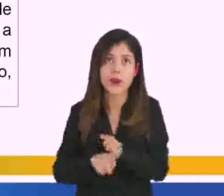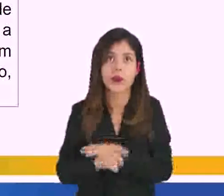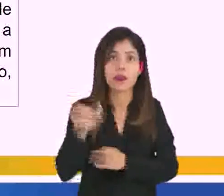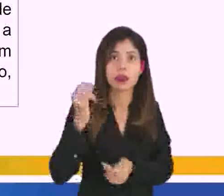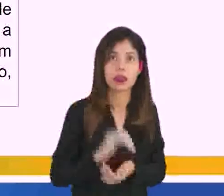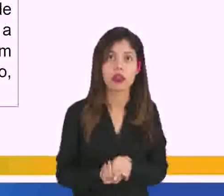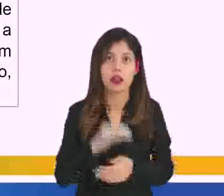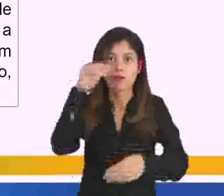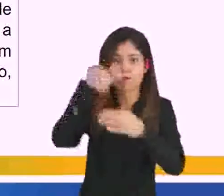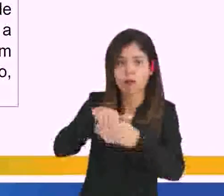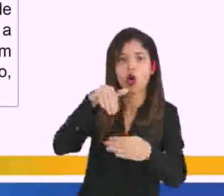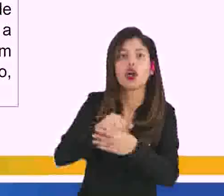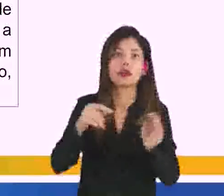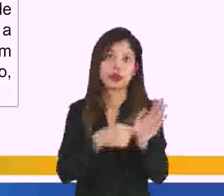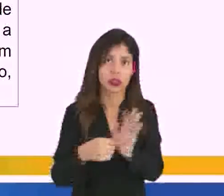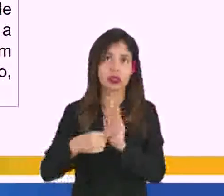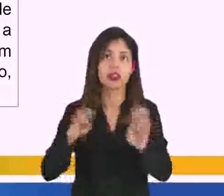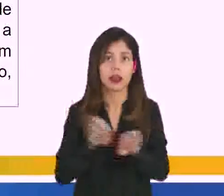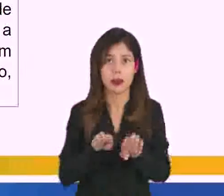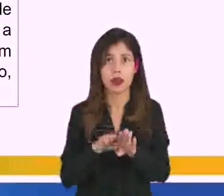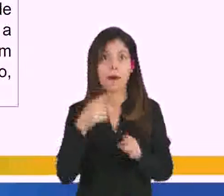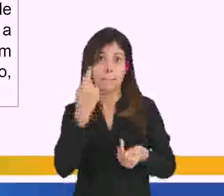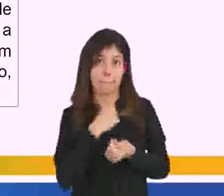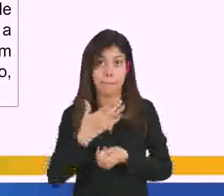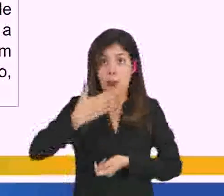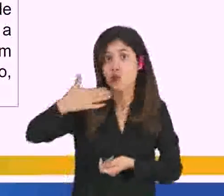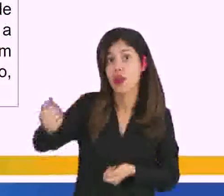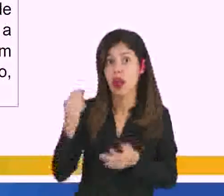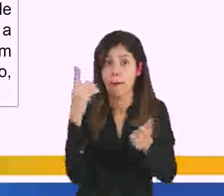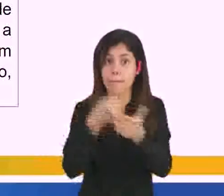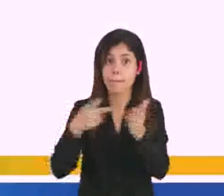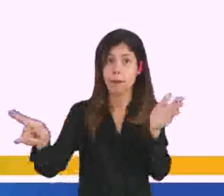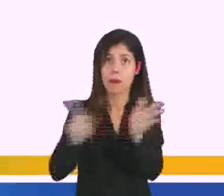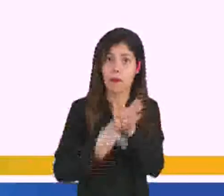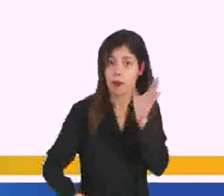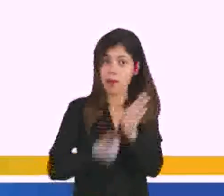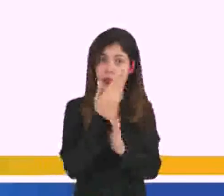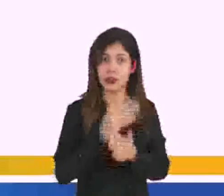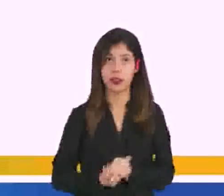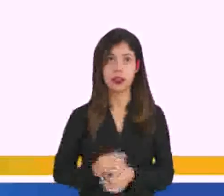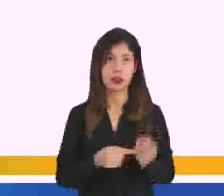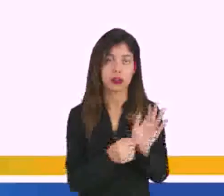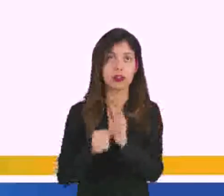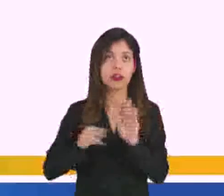uma pesquisa sobre intenção de votos, sobre a preferência por um determinado produto, etc.